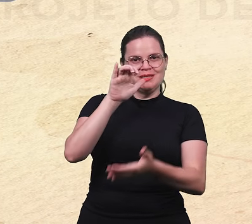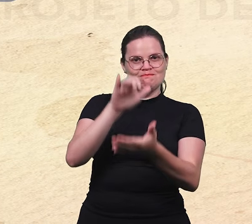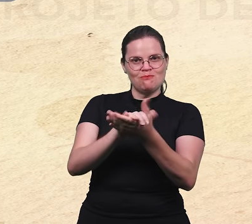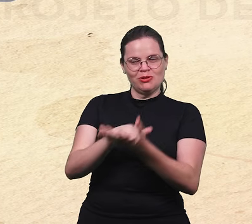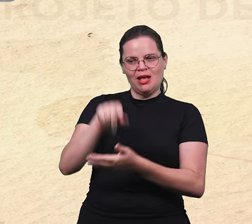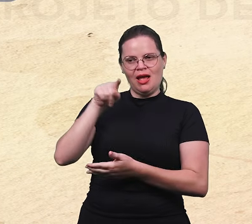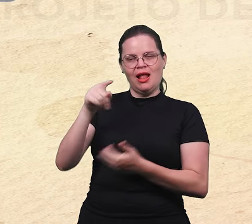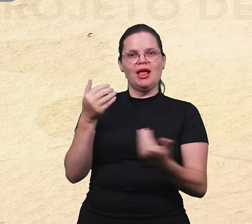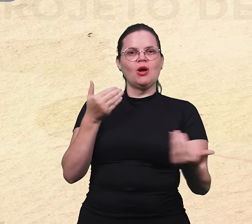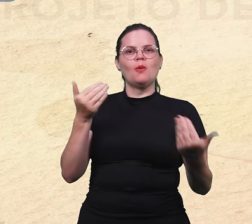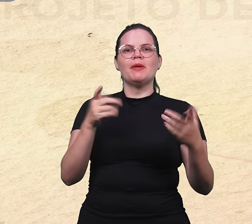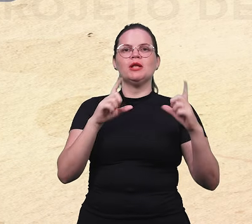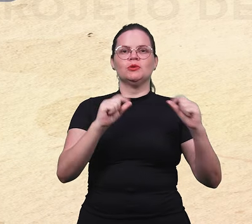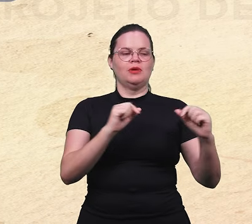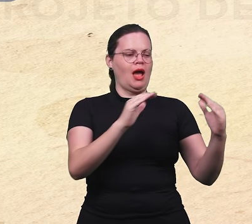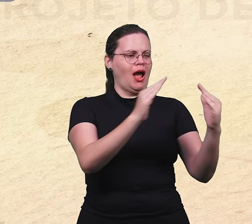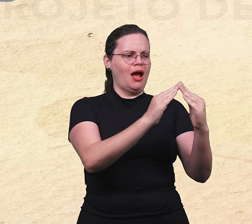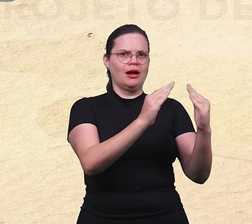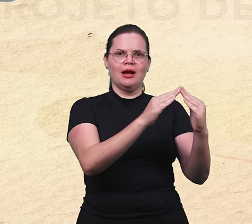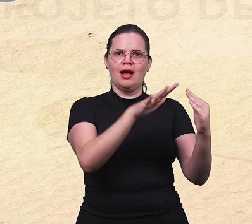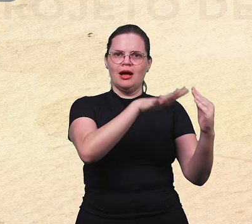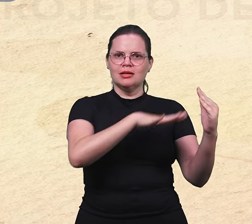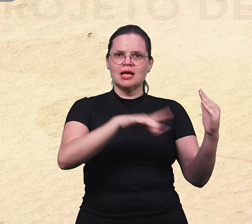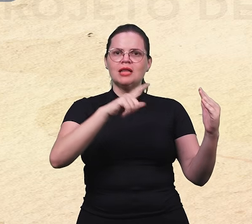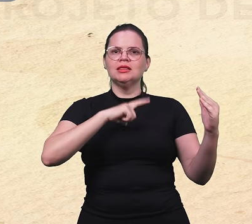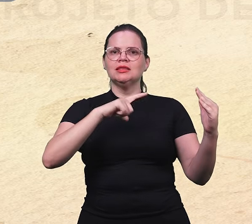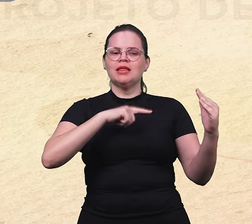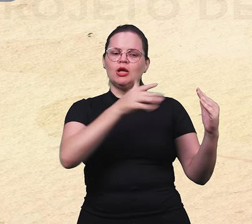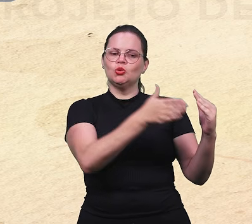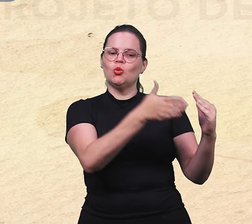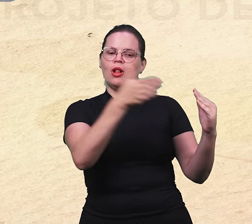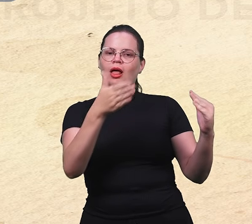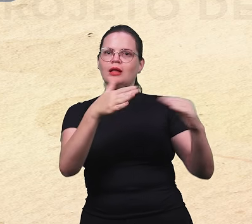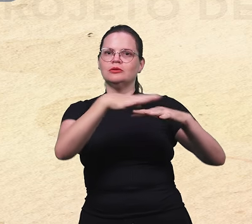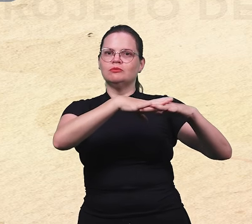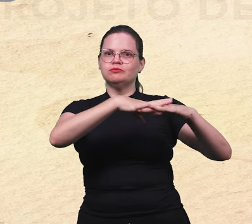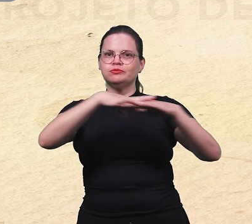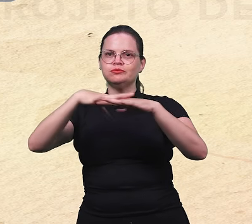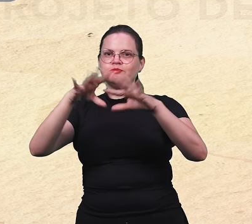videira frutífera aos lados da sua casa.